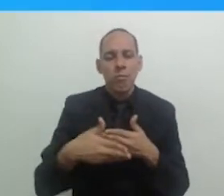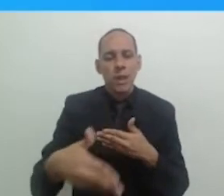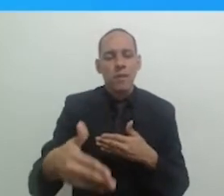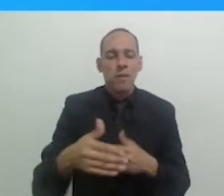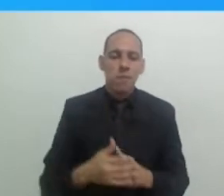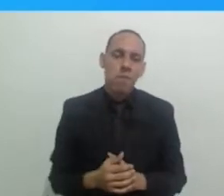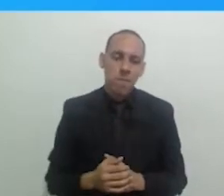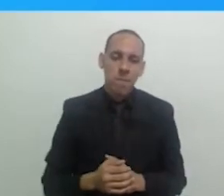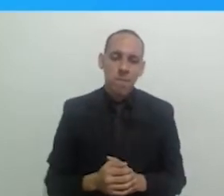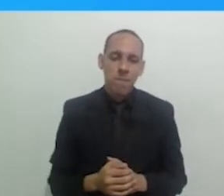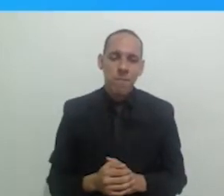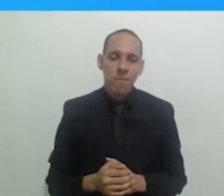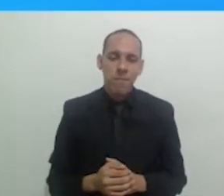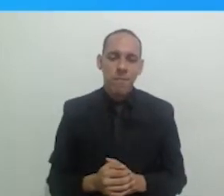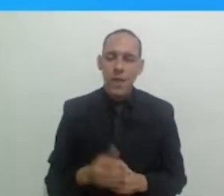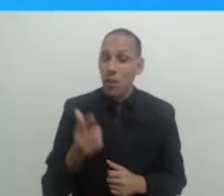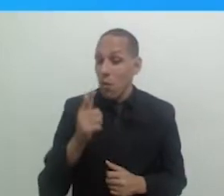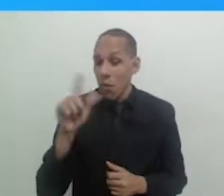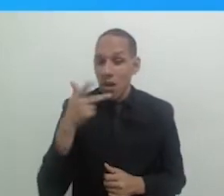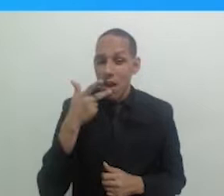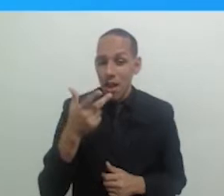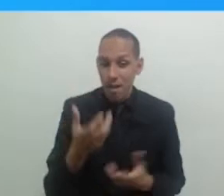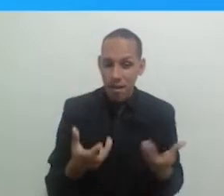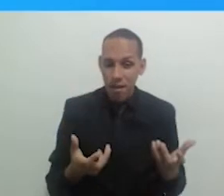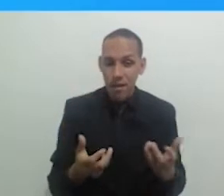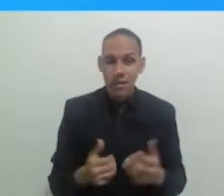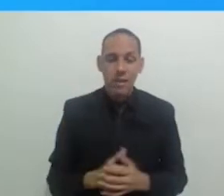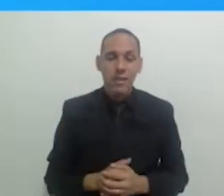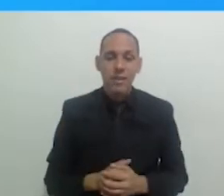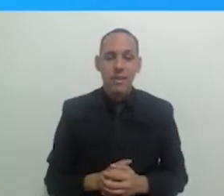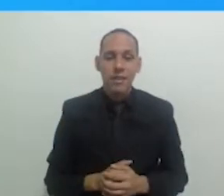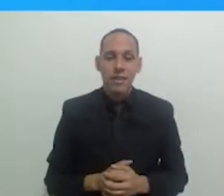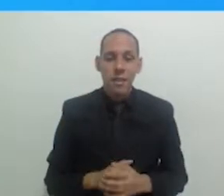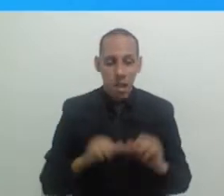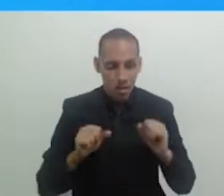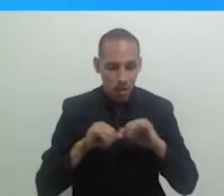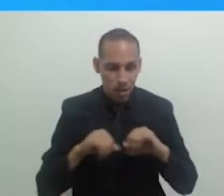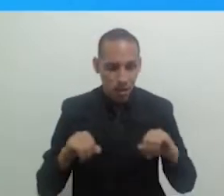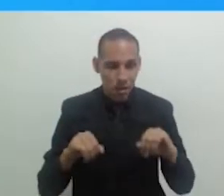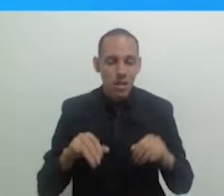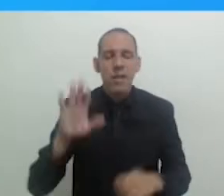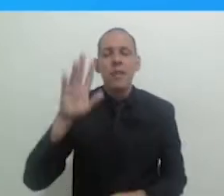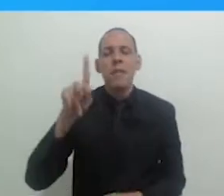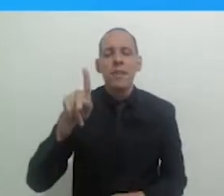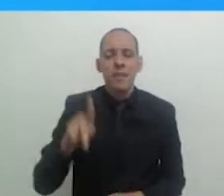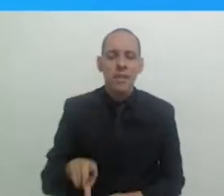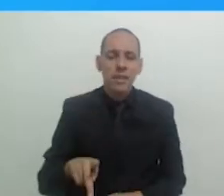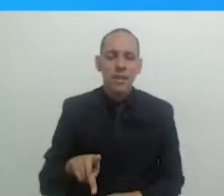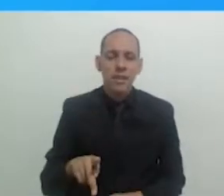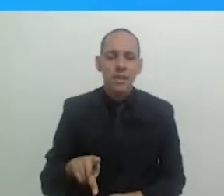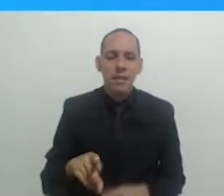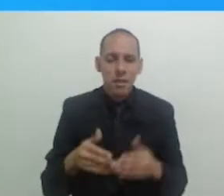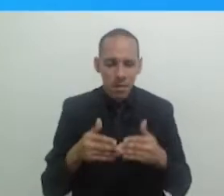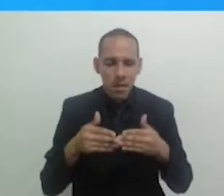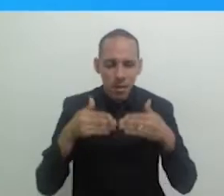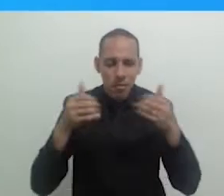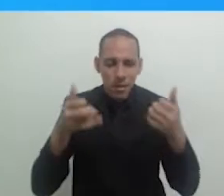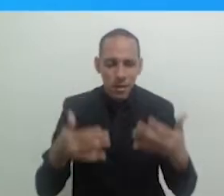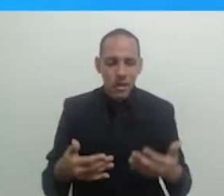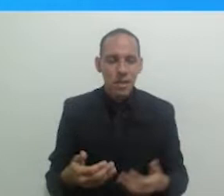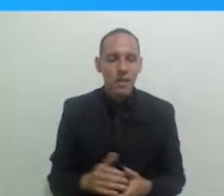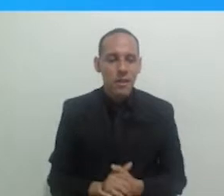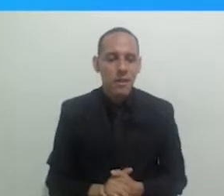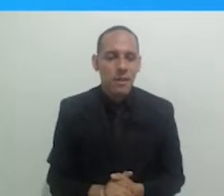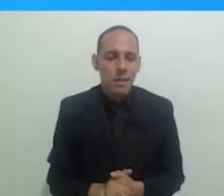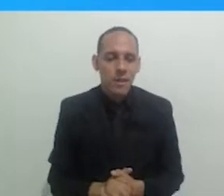não. Alguém mais quer se pronunciar? Posso proclamar. Presidente, pela ordem... Pois não, vai ouvir. Eu